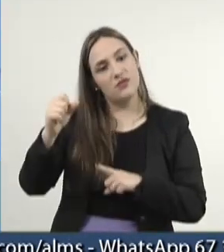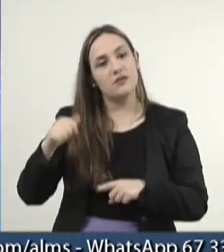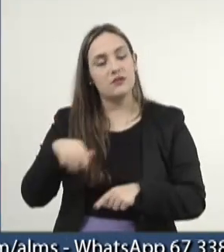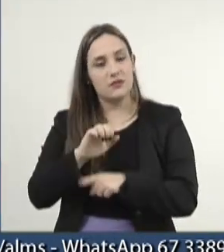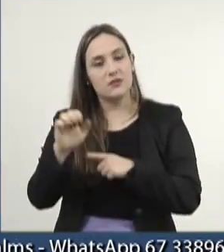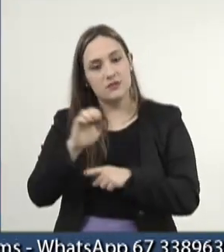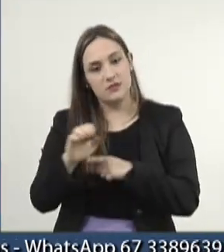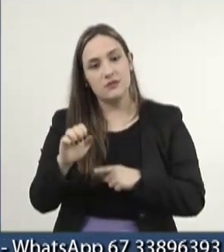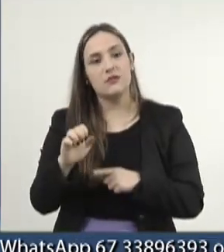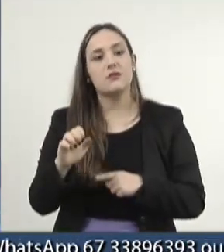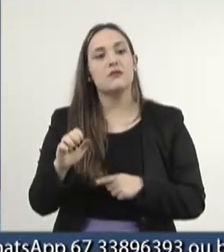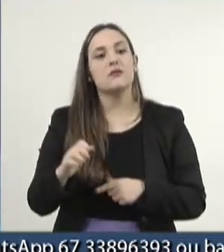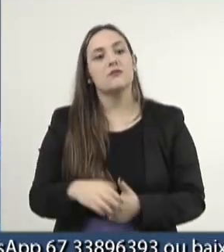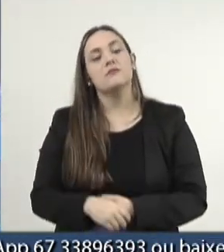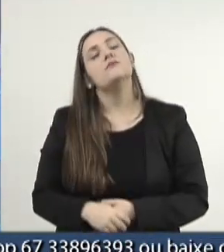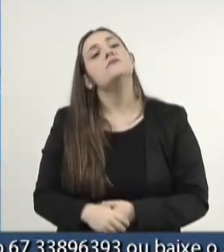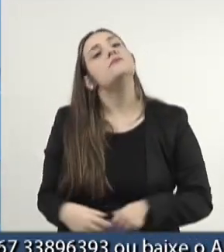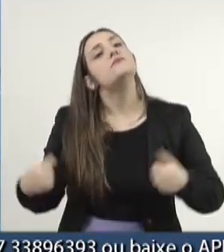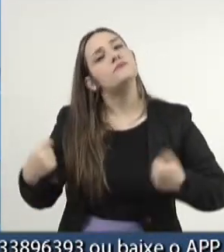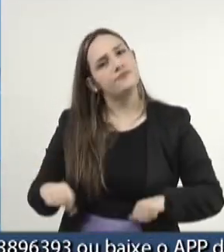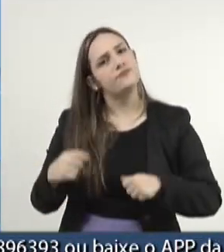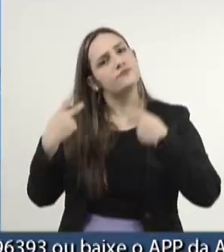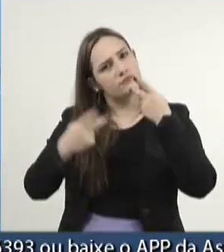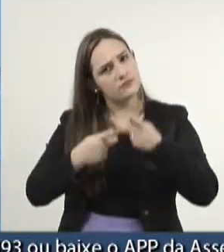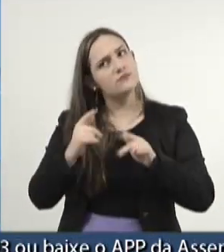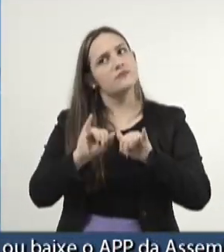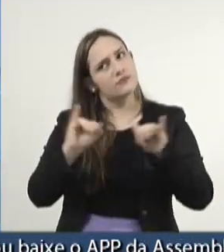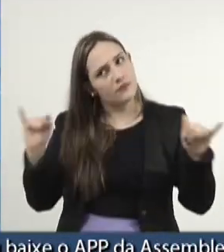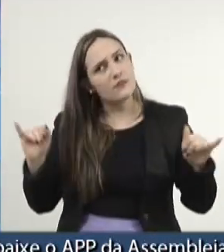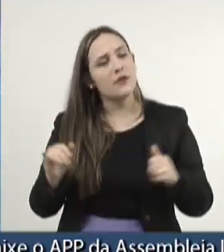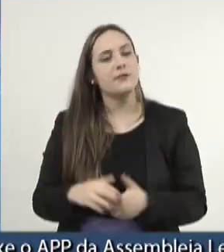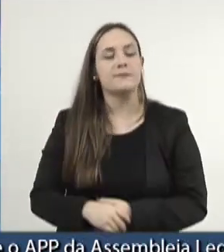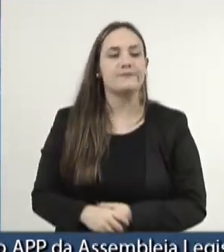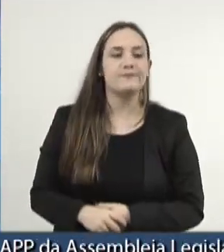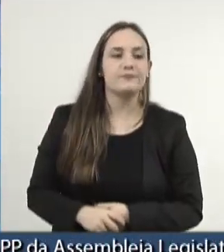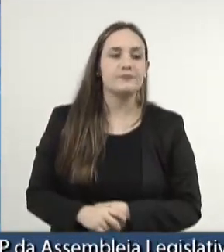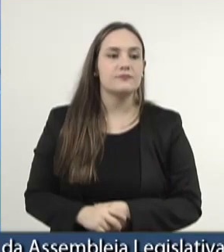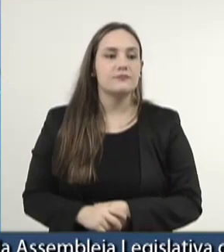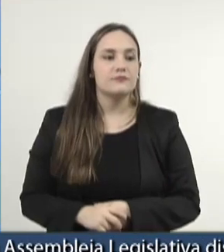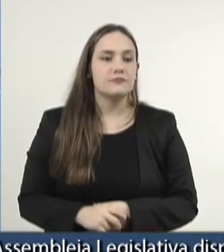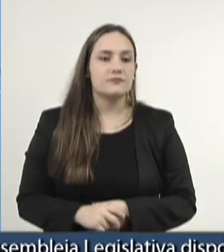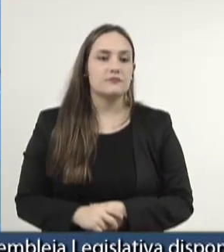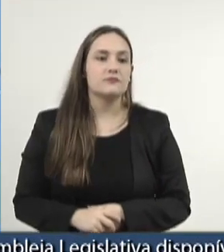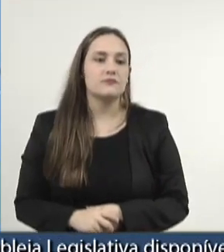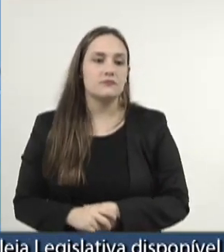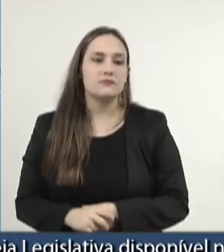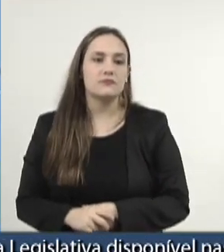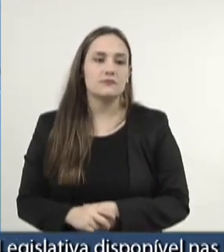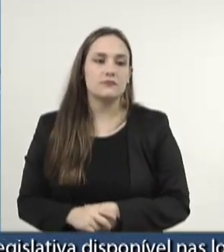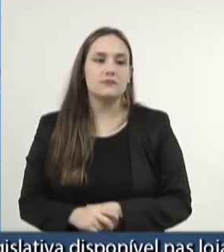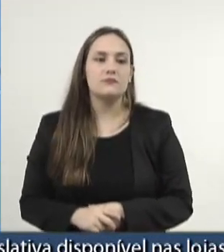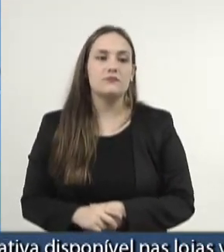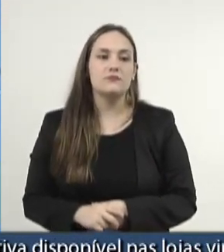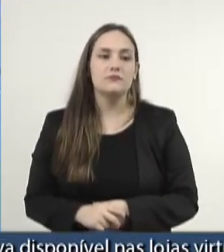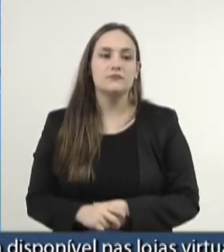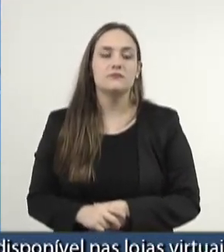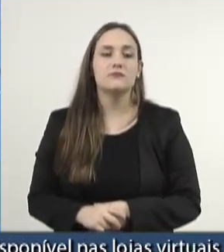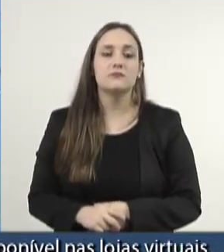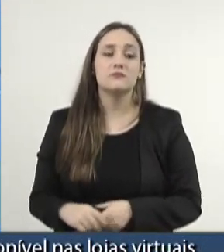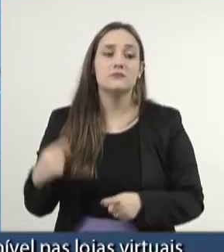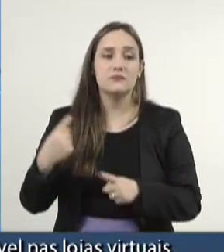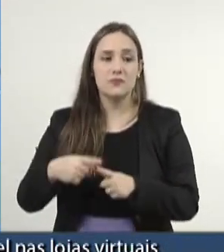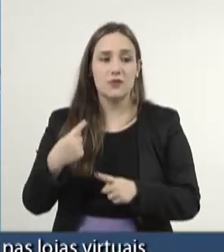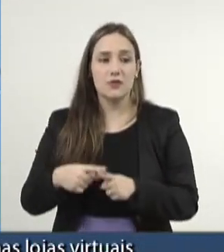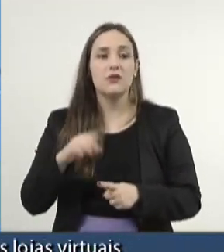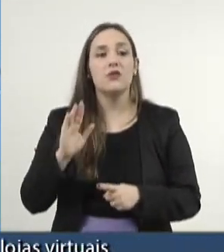suma importância, senhor presidente, a gente deixar registrado, porque acontece pela primeira vez uma rodada de